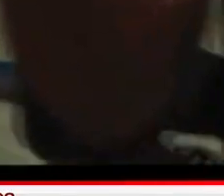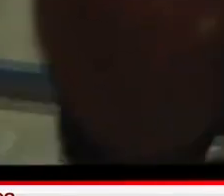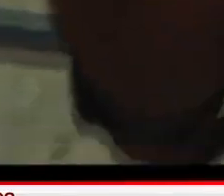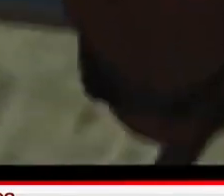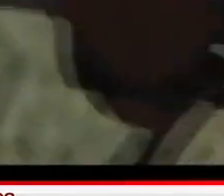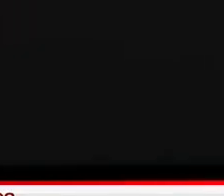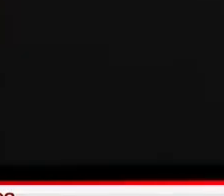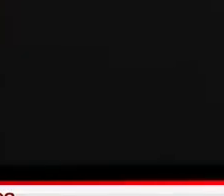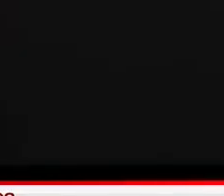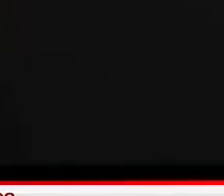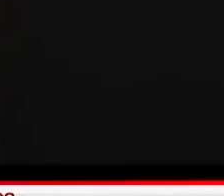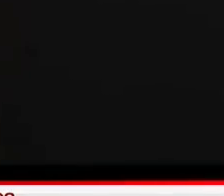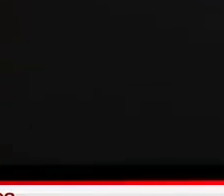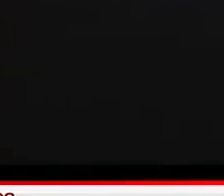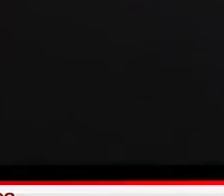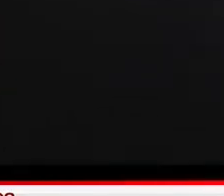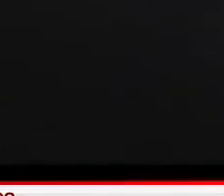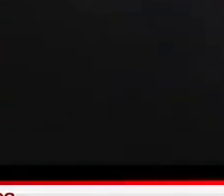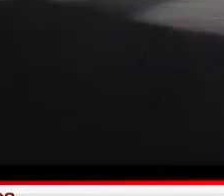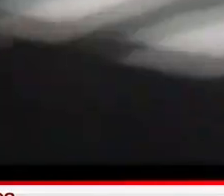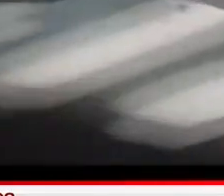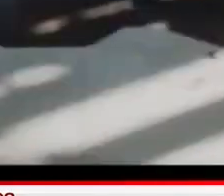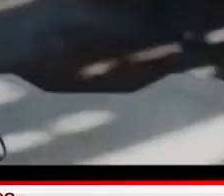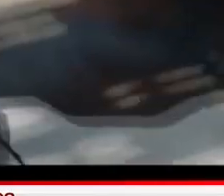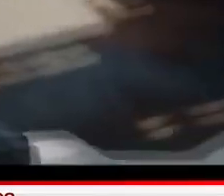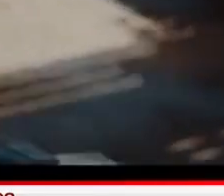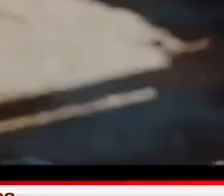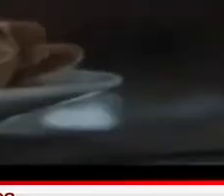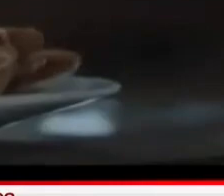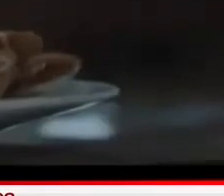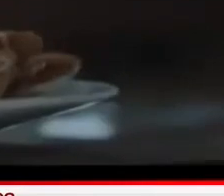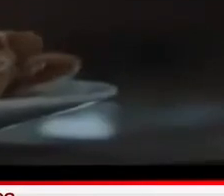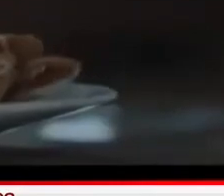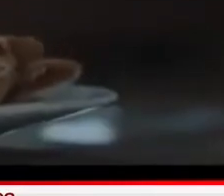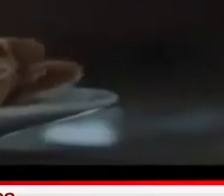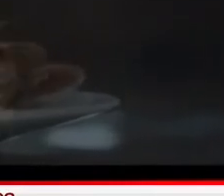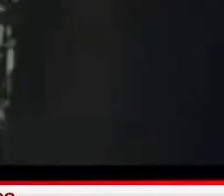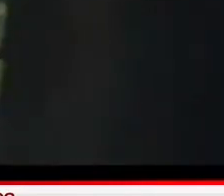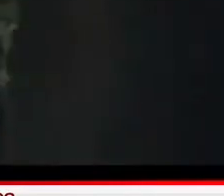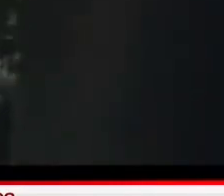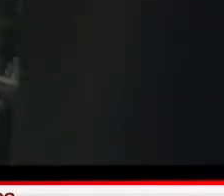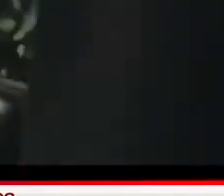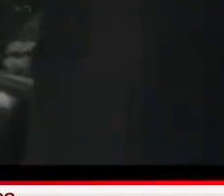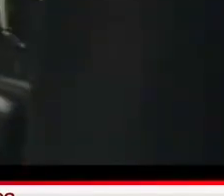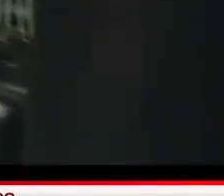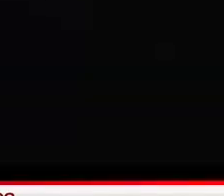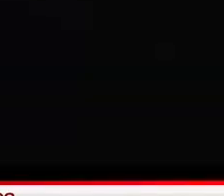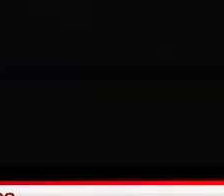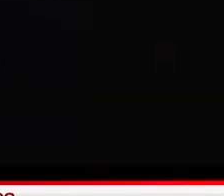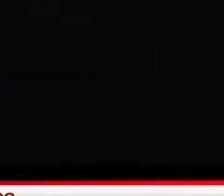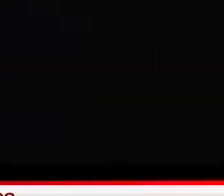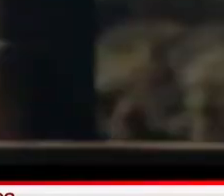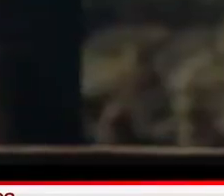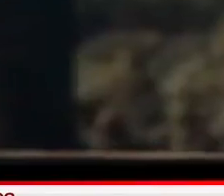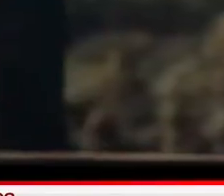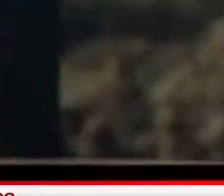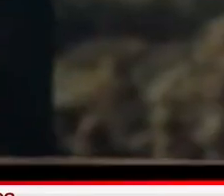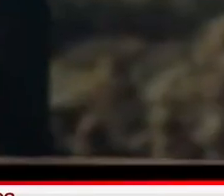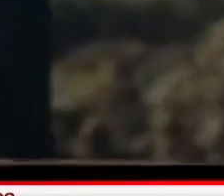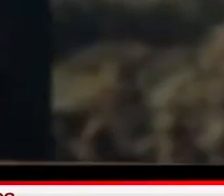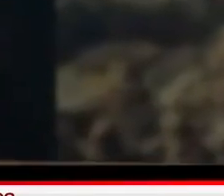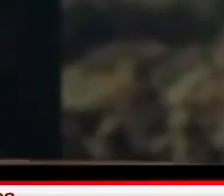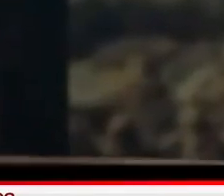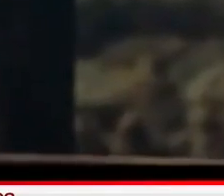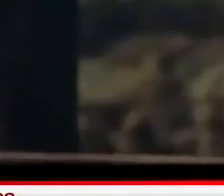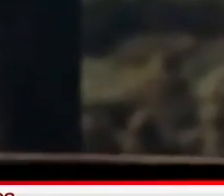tecnologias que aumentaram a produção e reduziram os preços fez milhões de agricultores terem